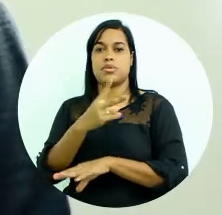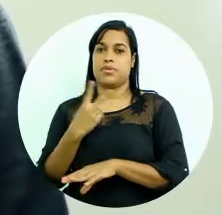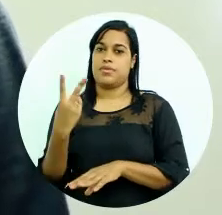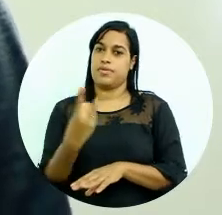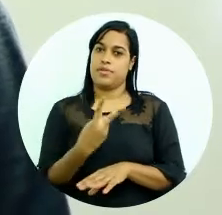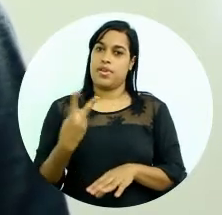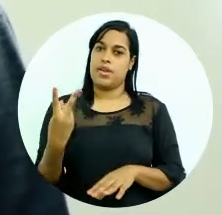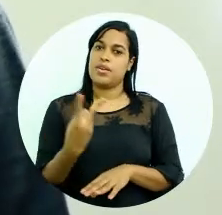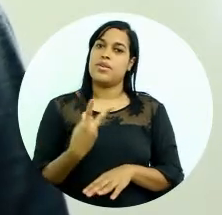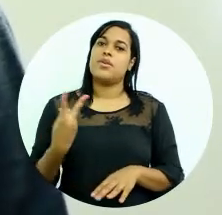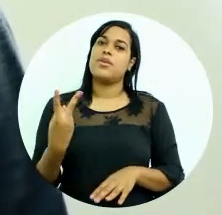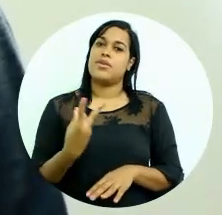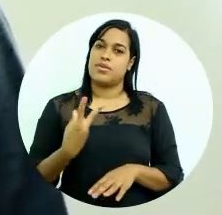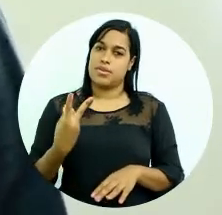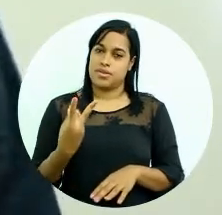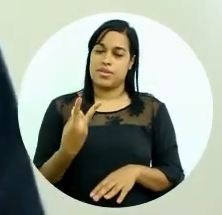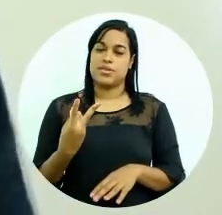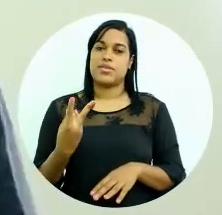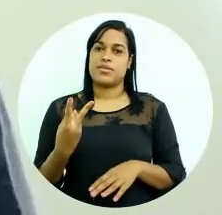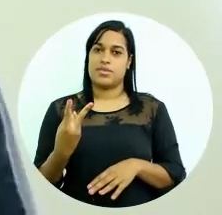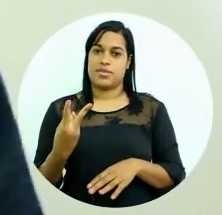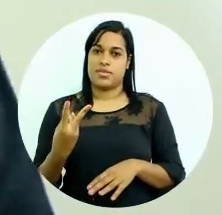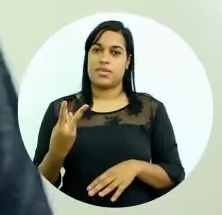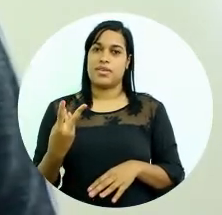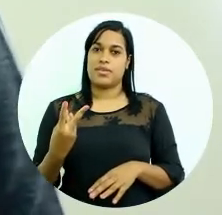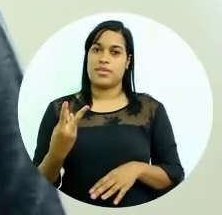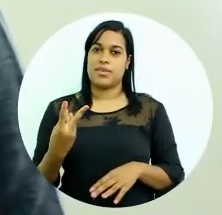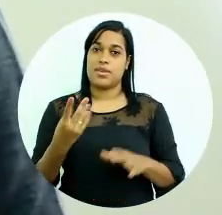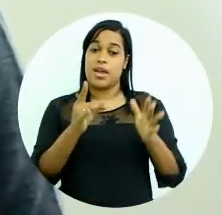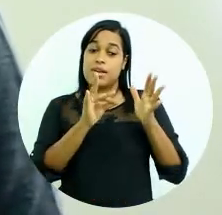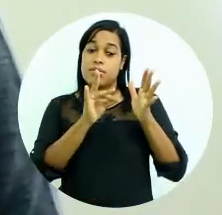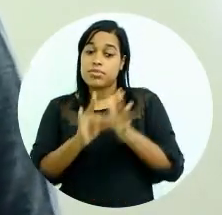transmitir valores, de